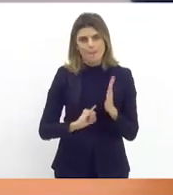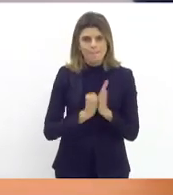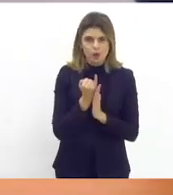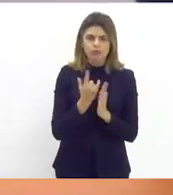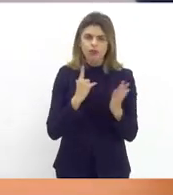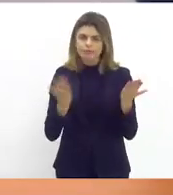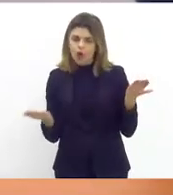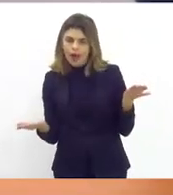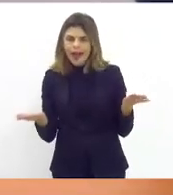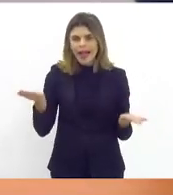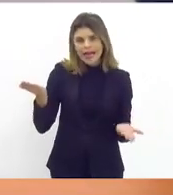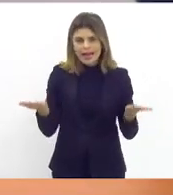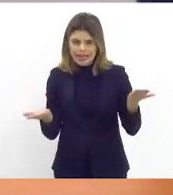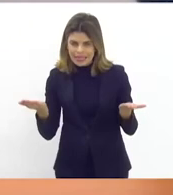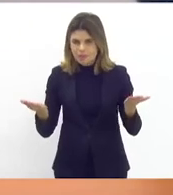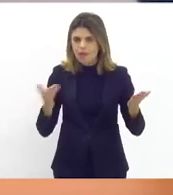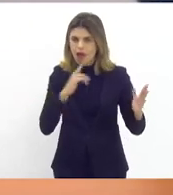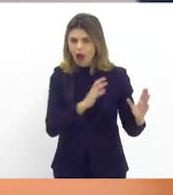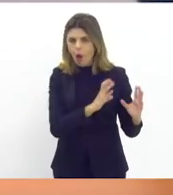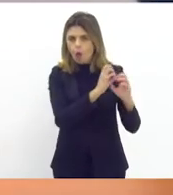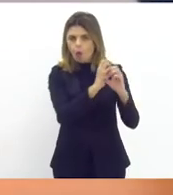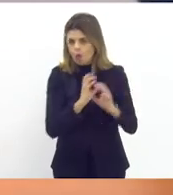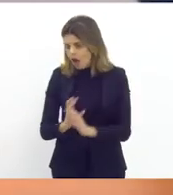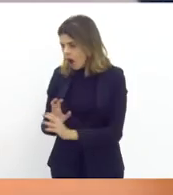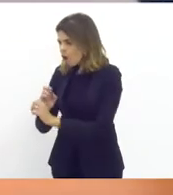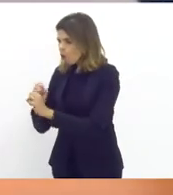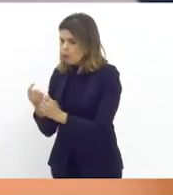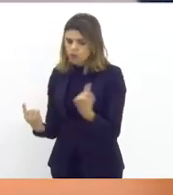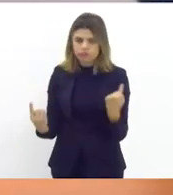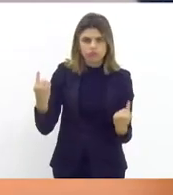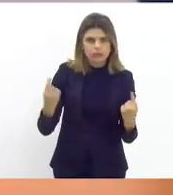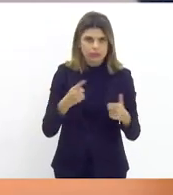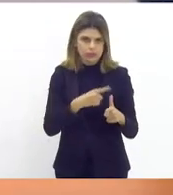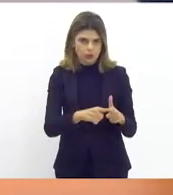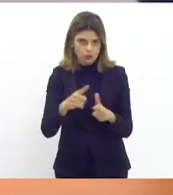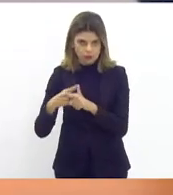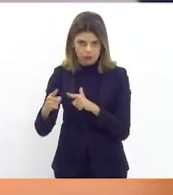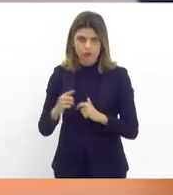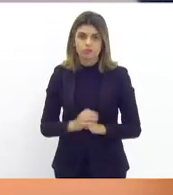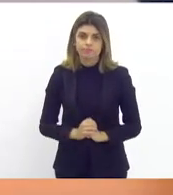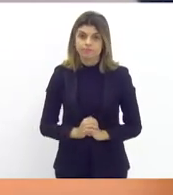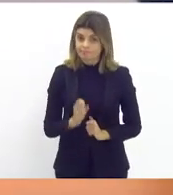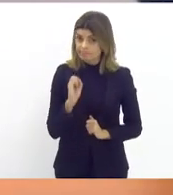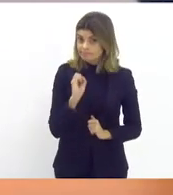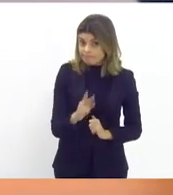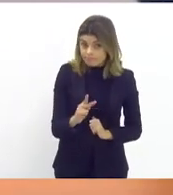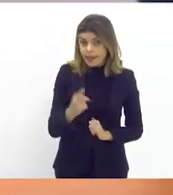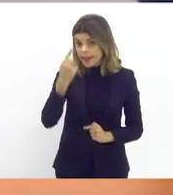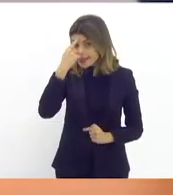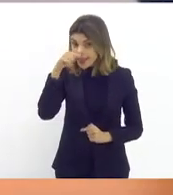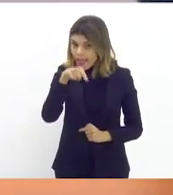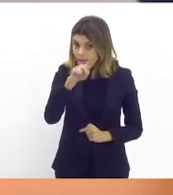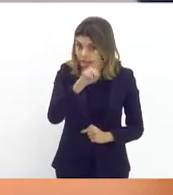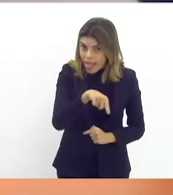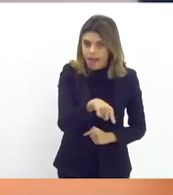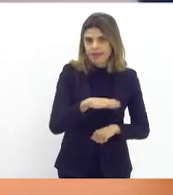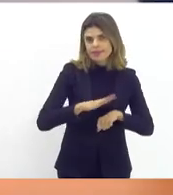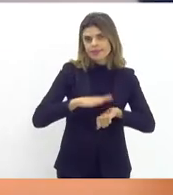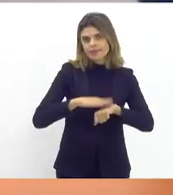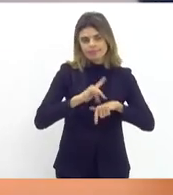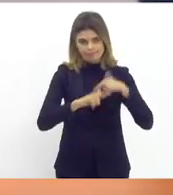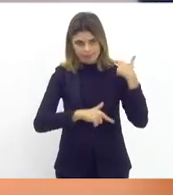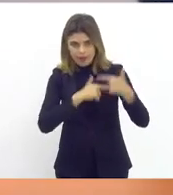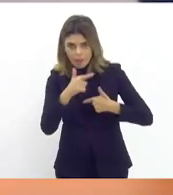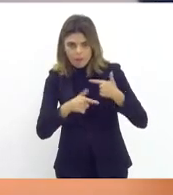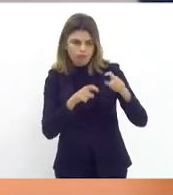pouco eliminar a cumulatividade nessas situações. Tá certo? Então, a ideia é, para o pequeno